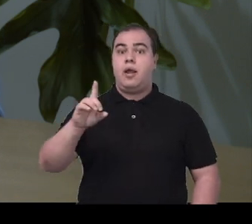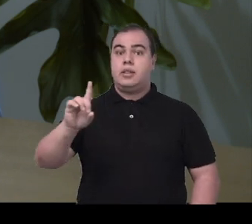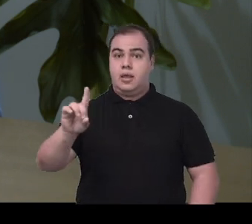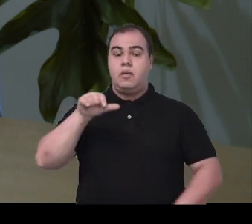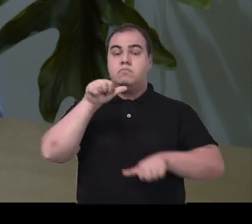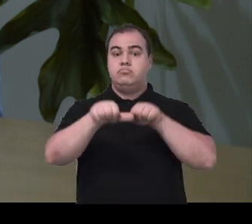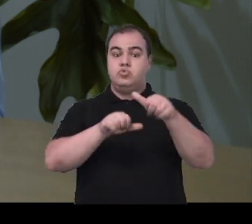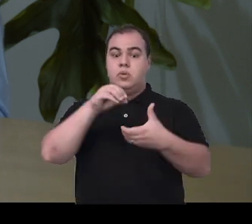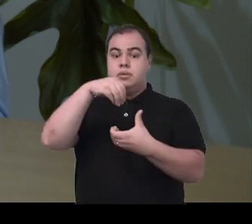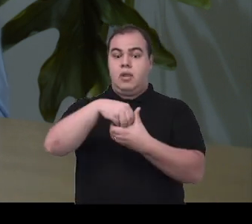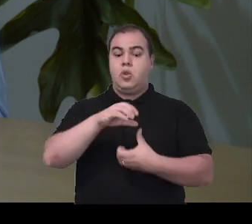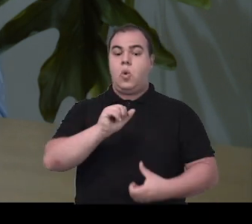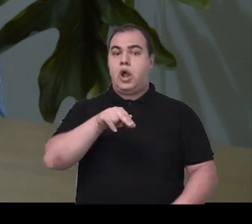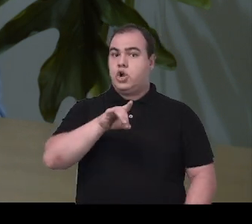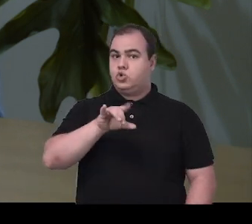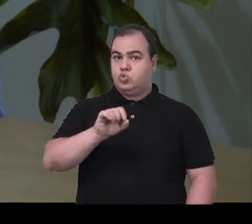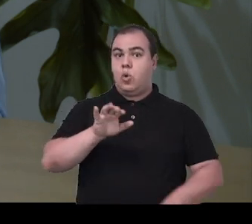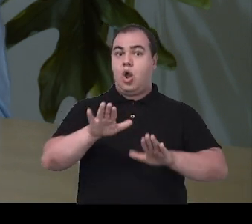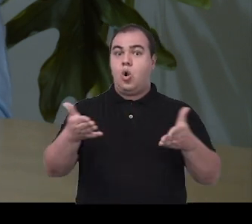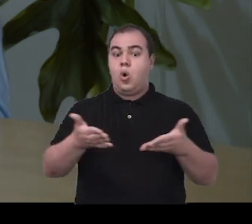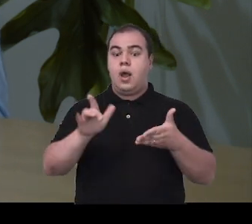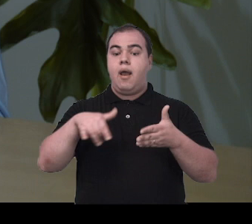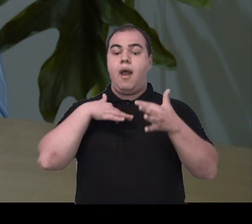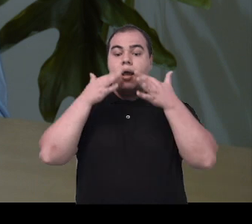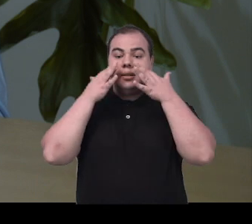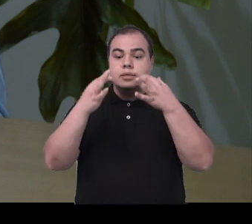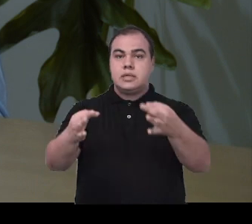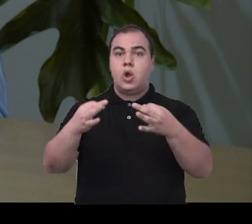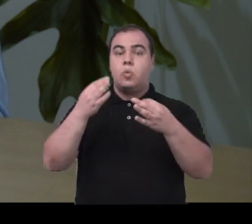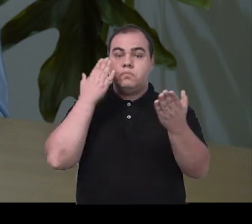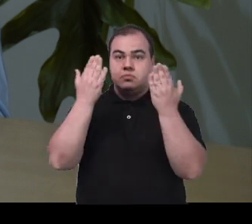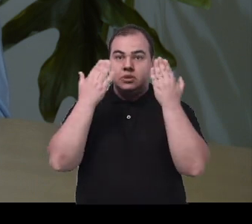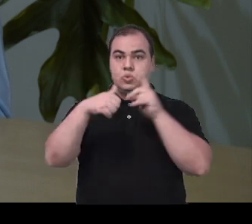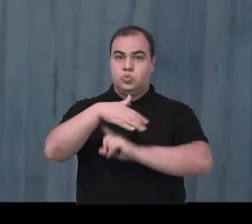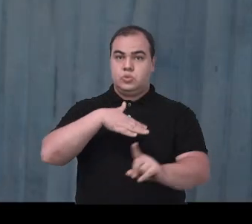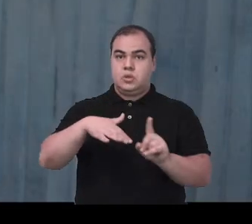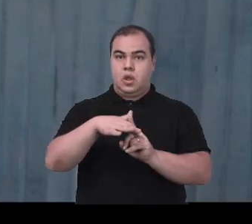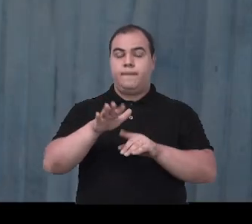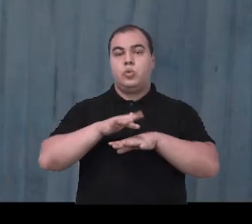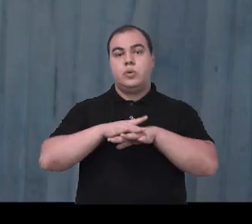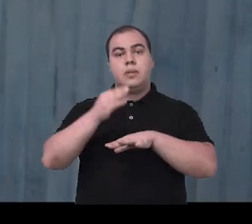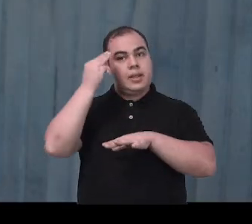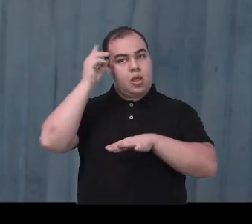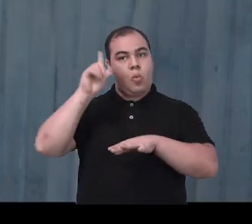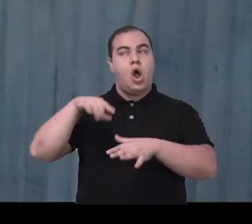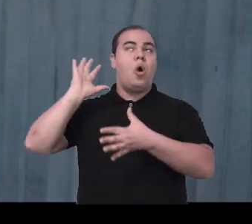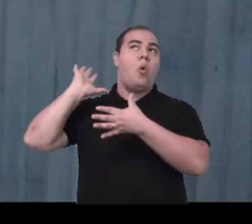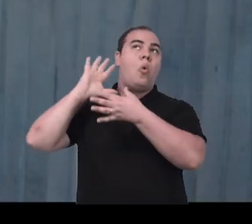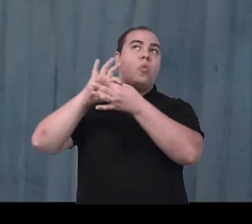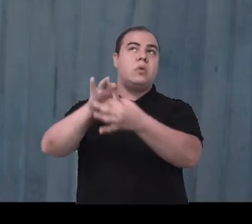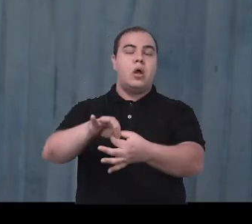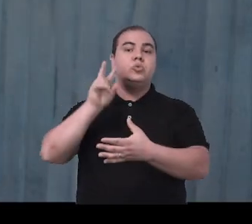ser HD, né, e dentro do Cândido, para se transformar no Centro de Atenção Psicossocial. A doença mental está muito associada